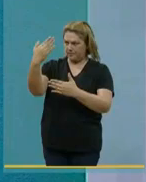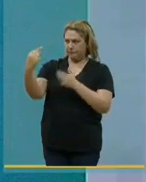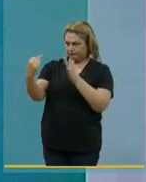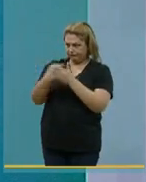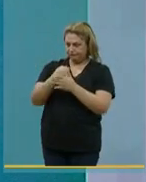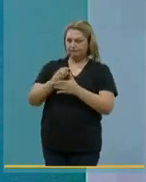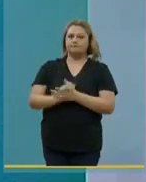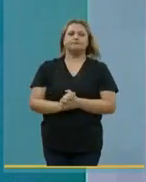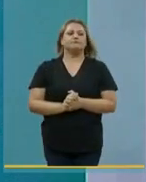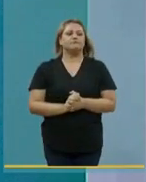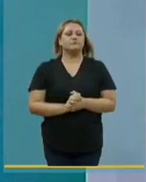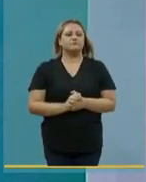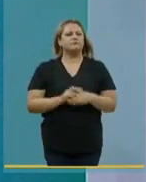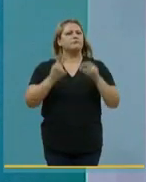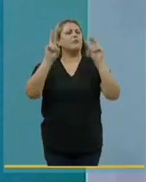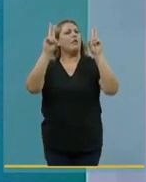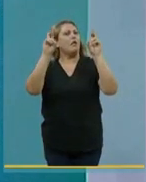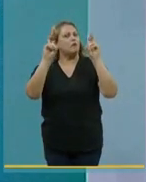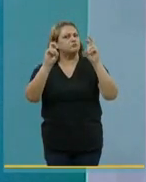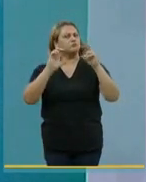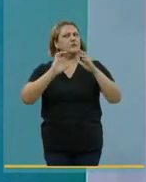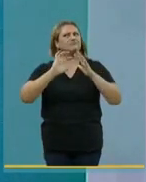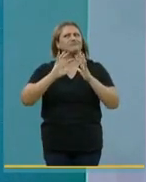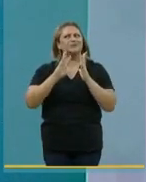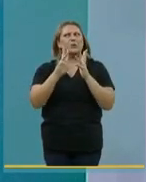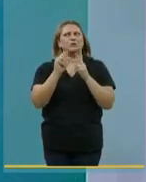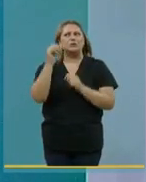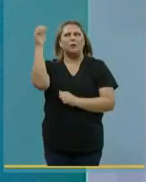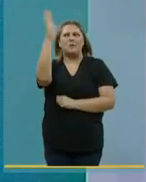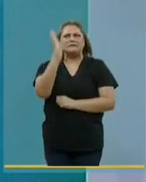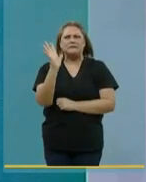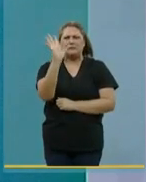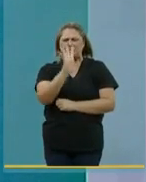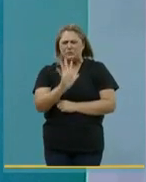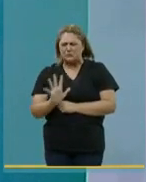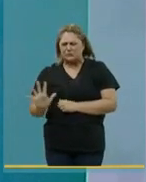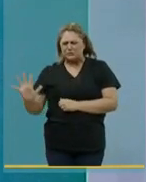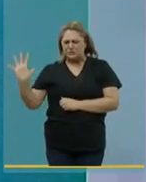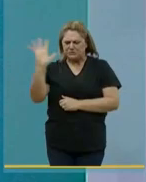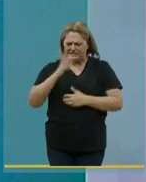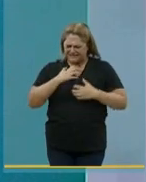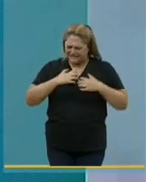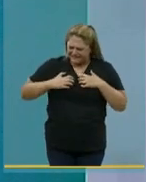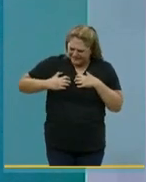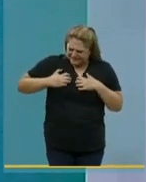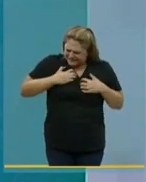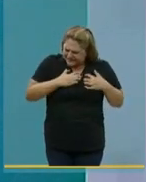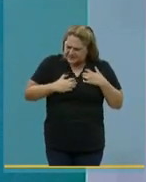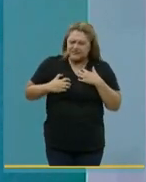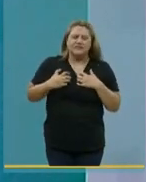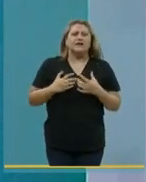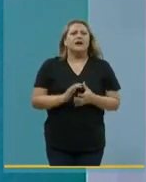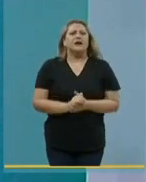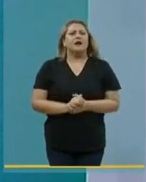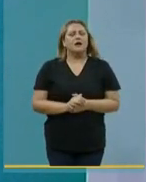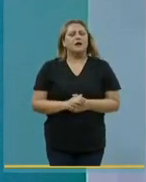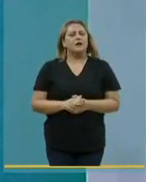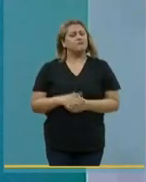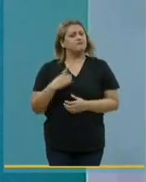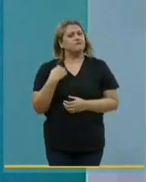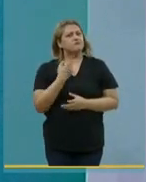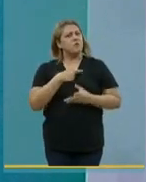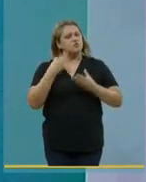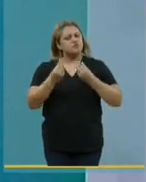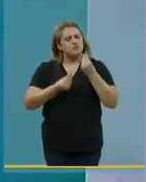é um tema que aflige a todos os brasileiros e brasileiras e nós devemos tratar dela em